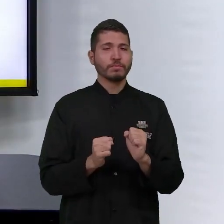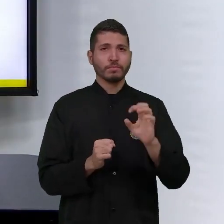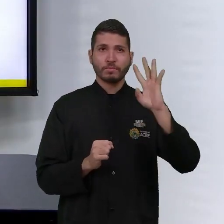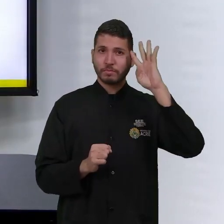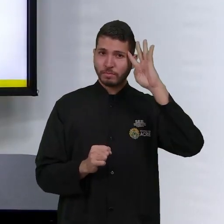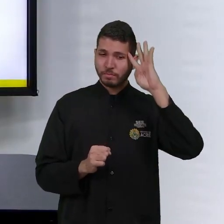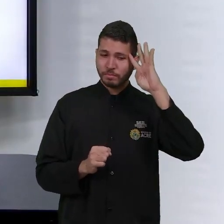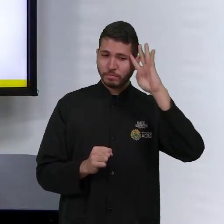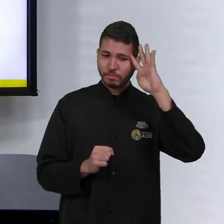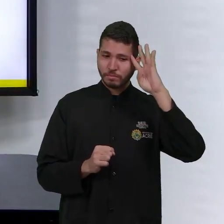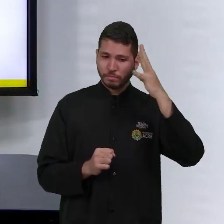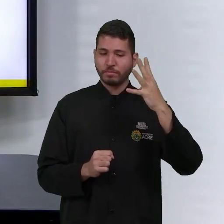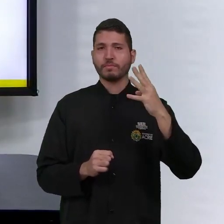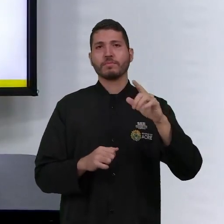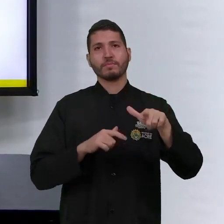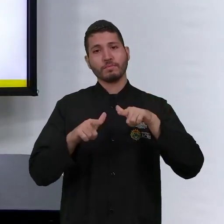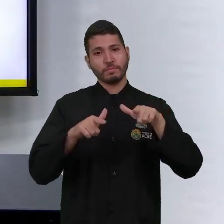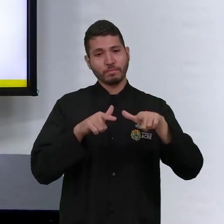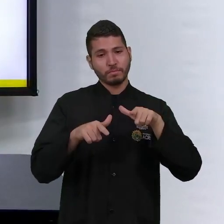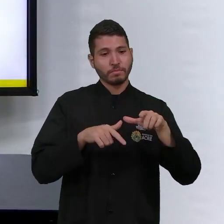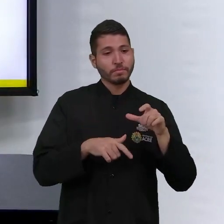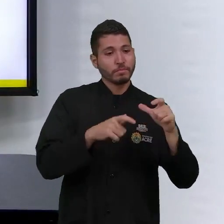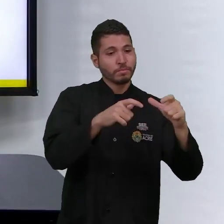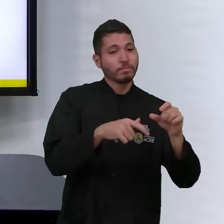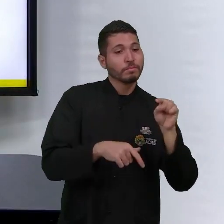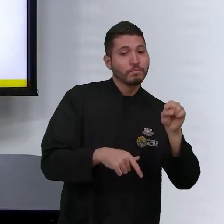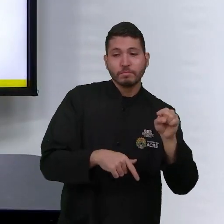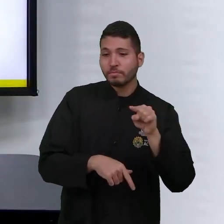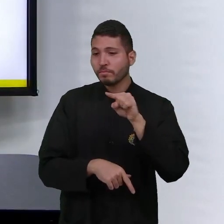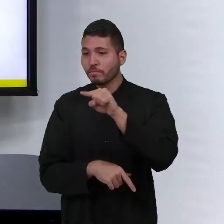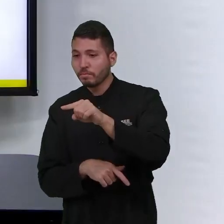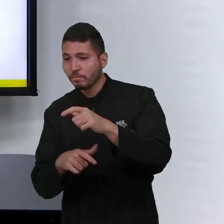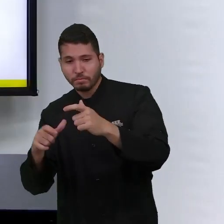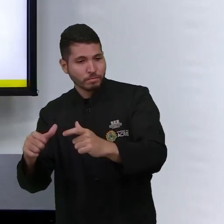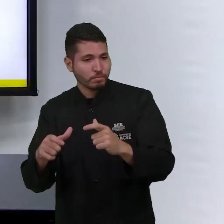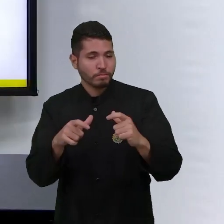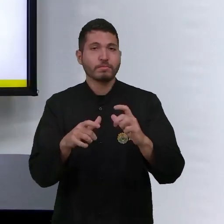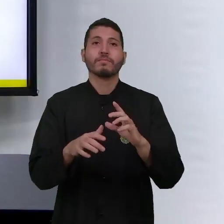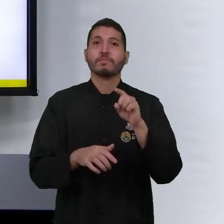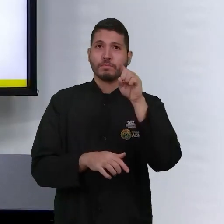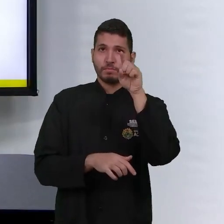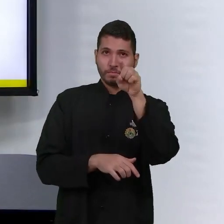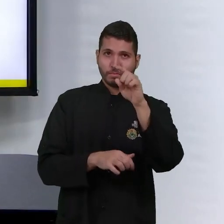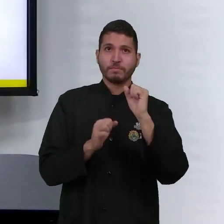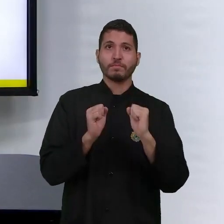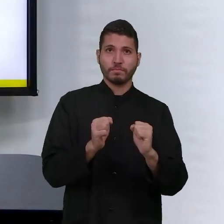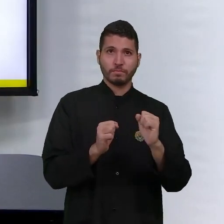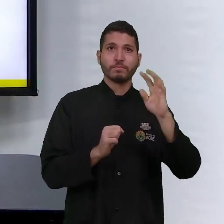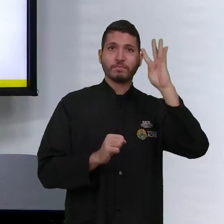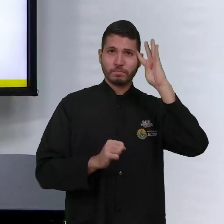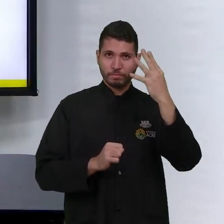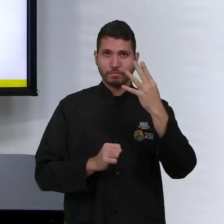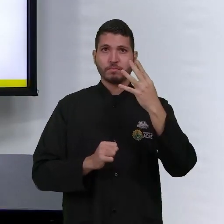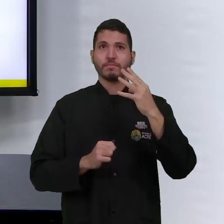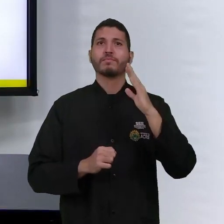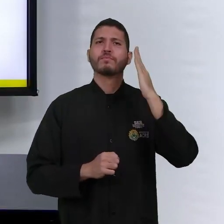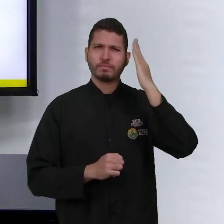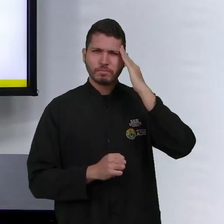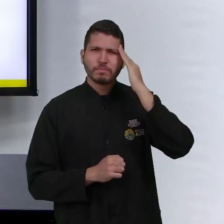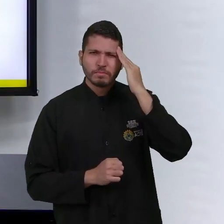ou não em determinado local. Isso caracteriza aí o trabalho livre, tá? Ok?